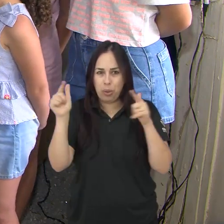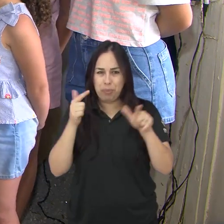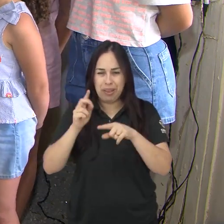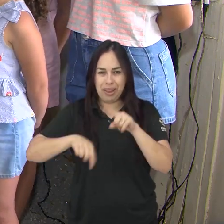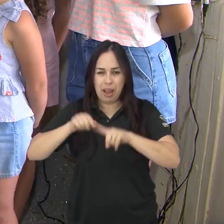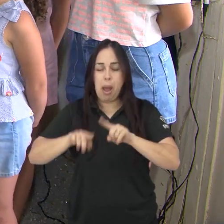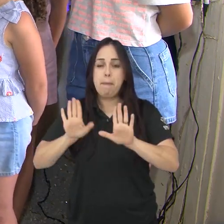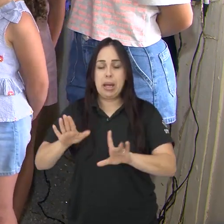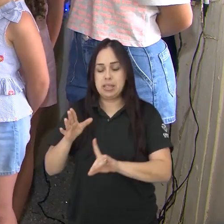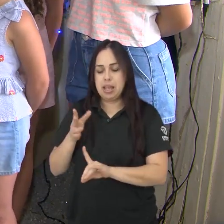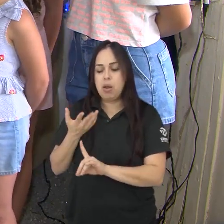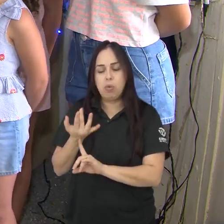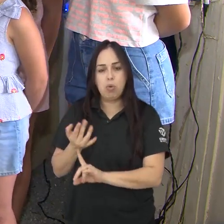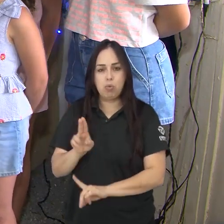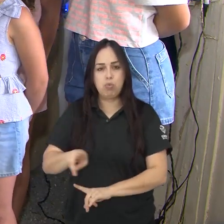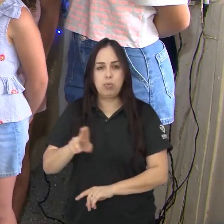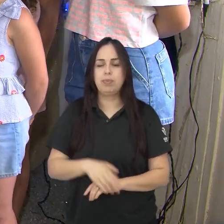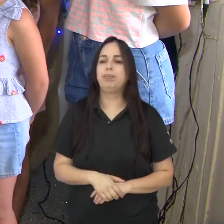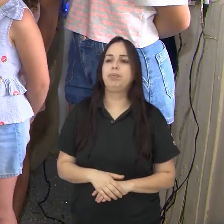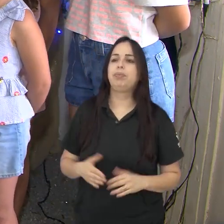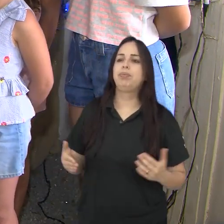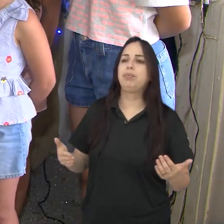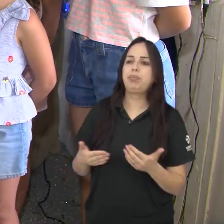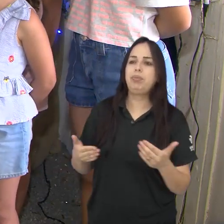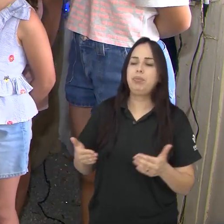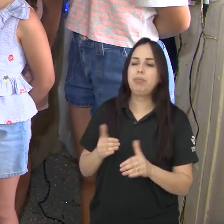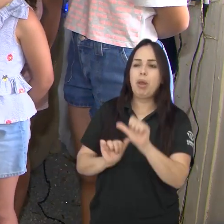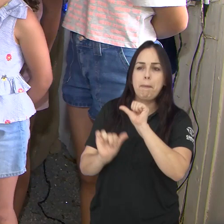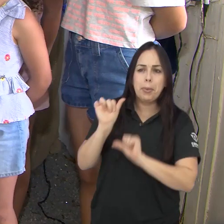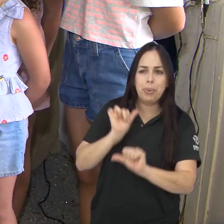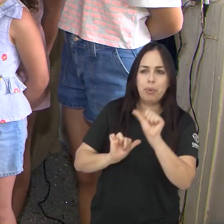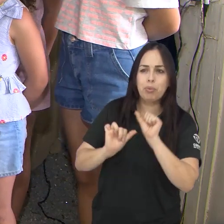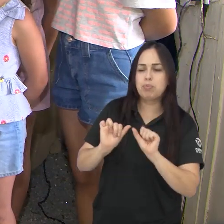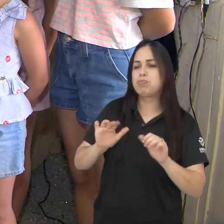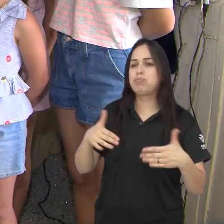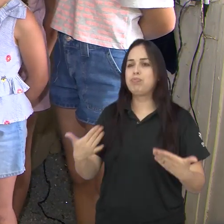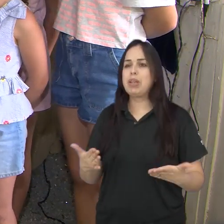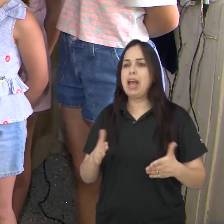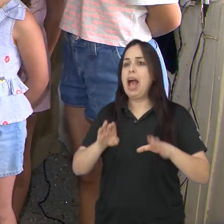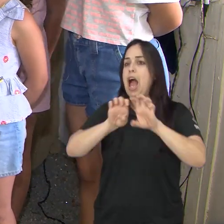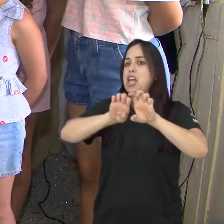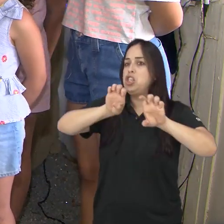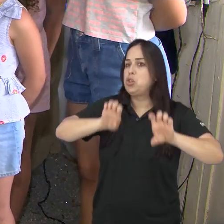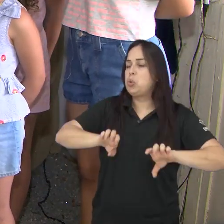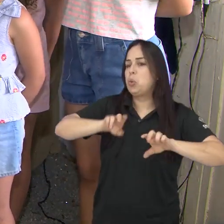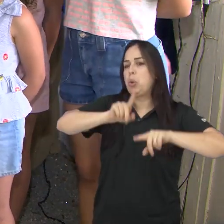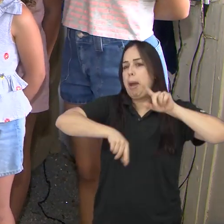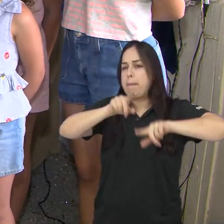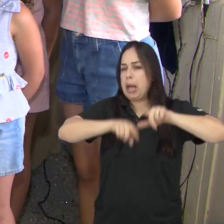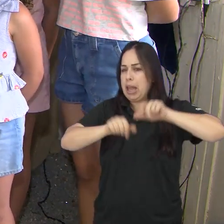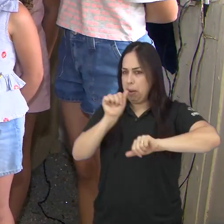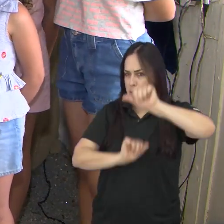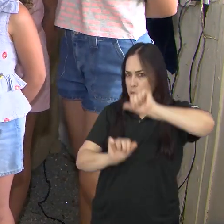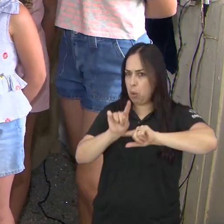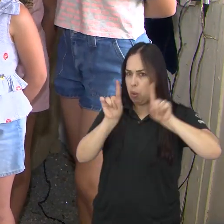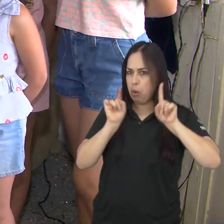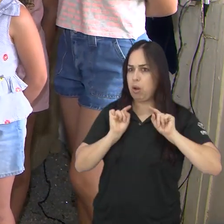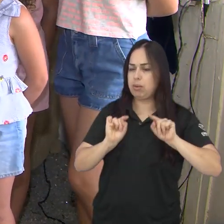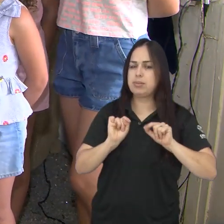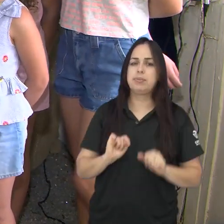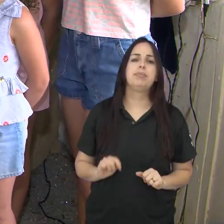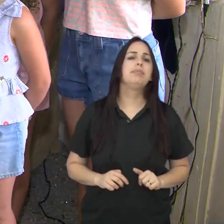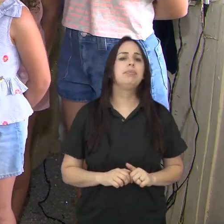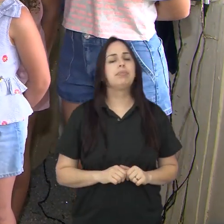A vela é importante. E hoje mudou um pouco essa estrutura, esses materiais que são usados para construir